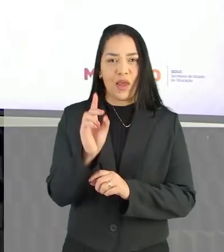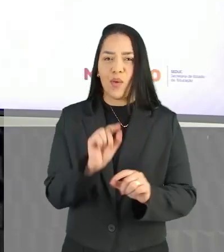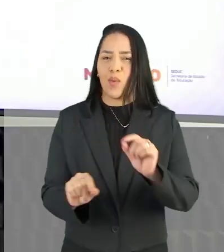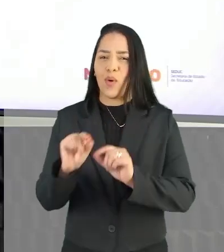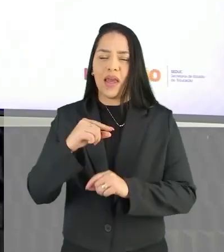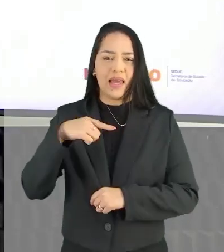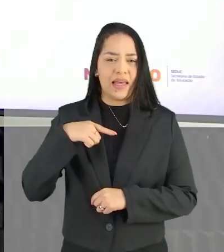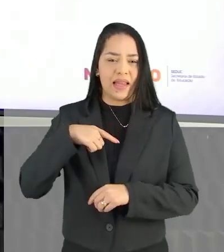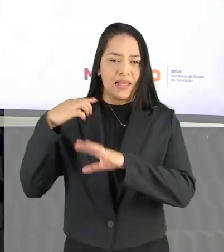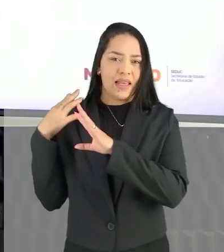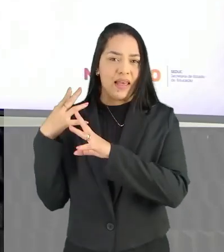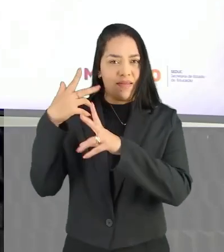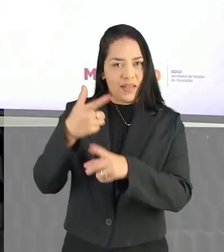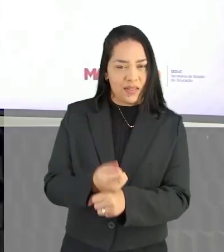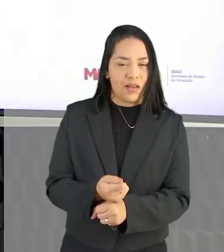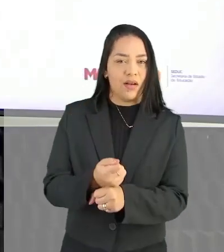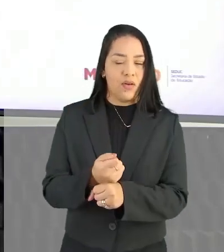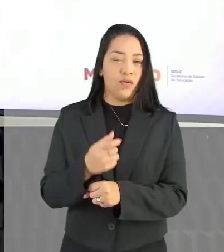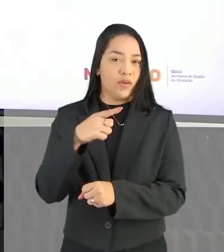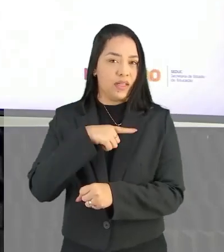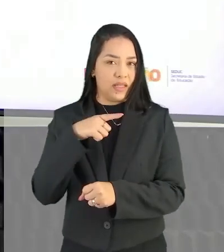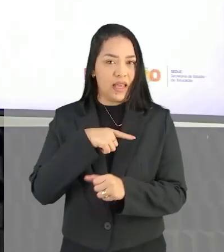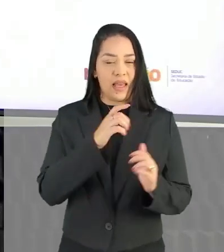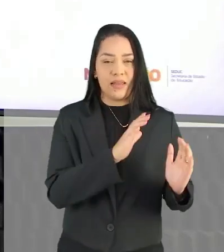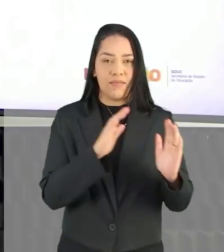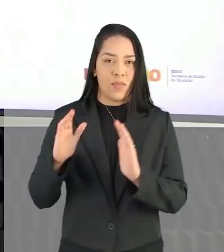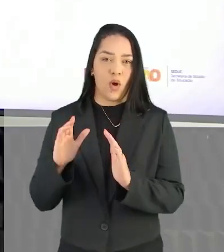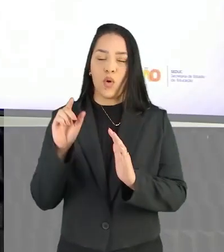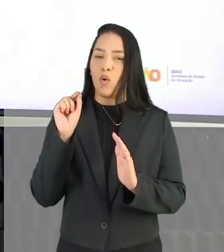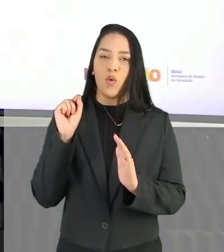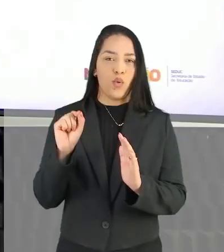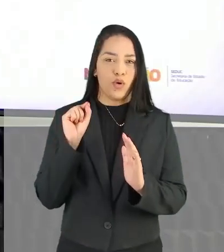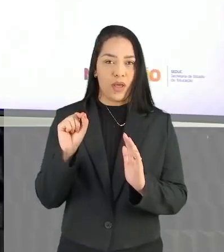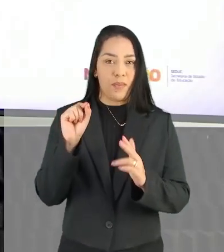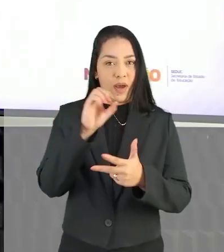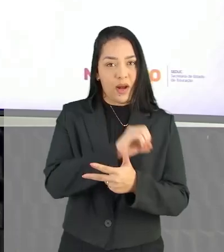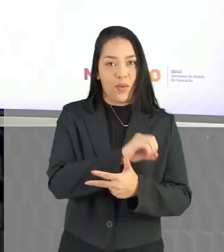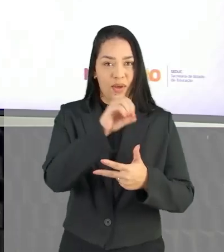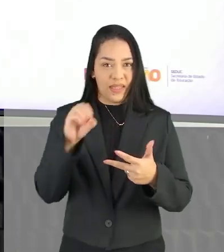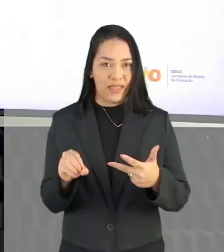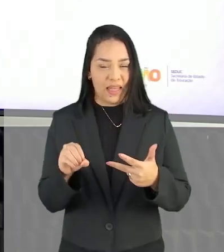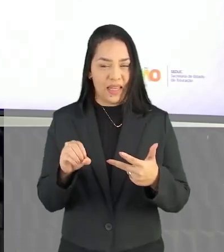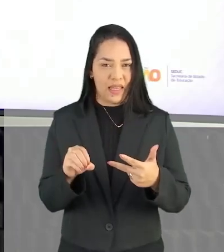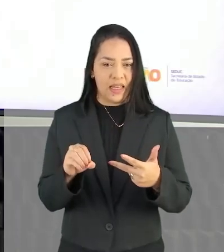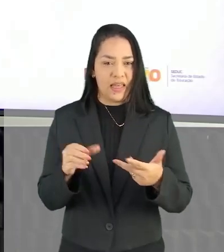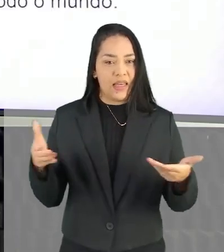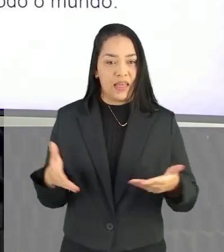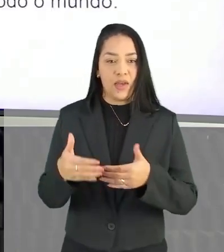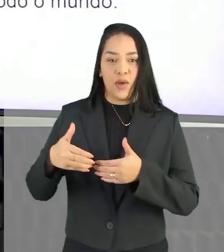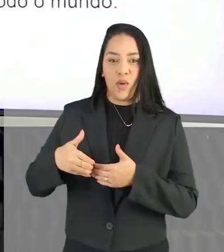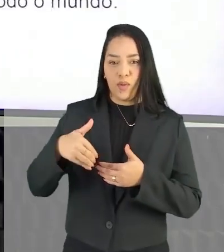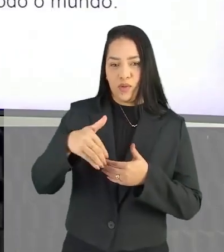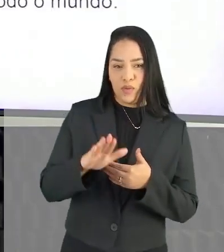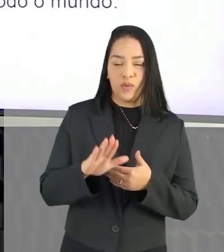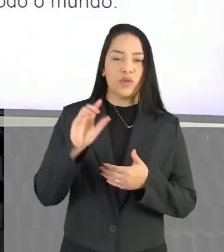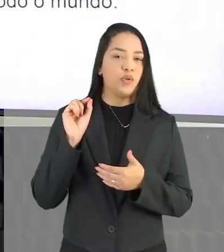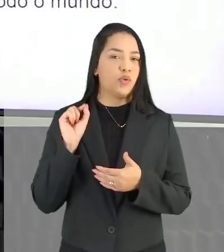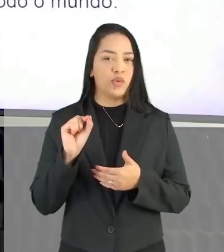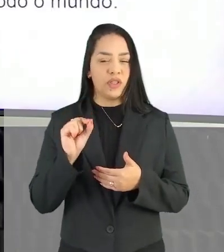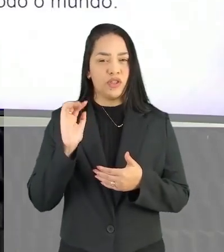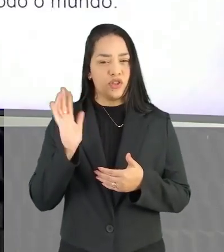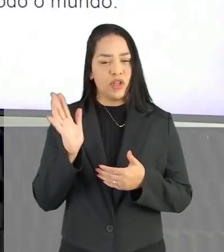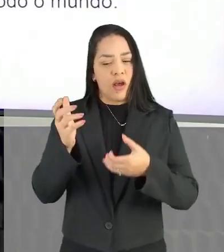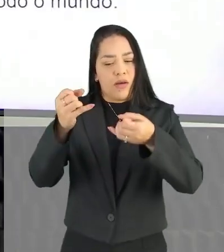nossas revisões estão voltadas para este bloco, especificamente para o Enem. E aí, continuando o que a gente já